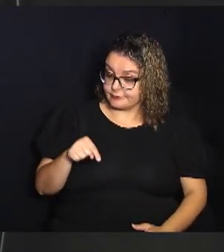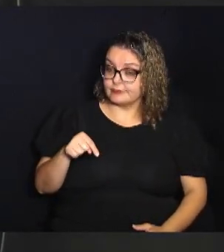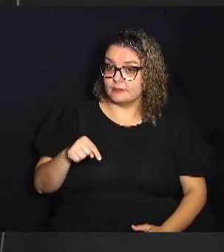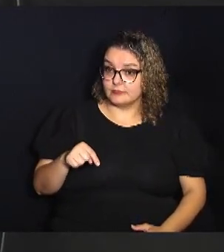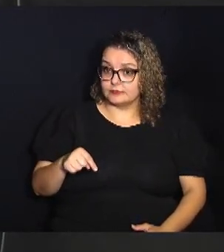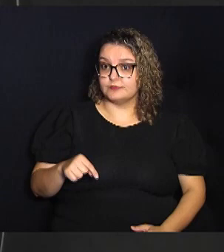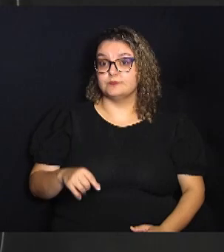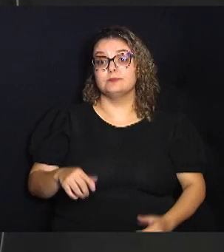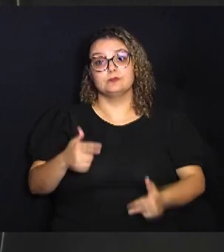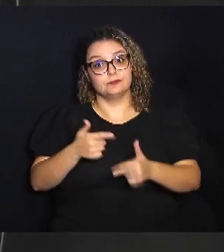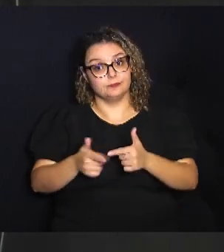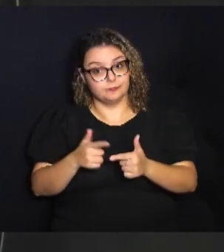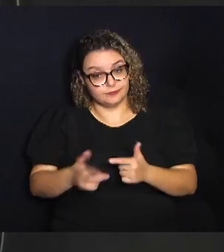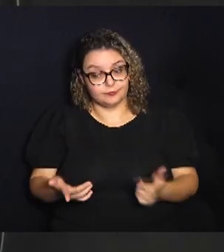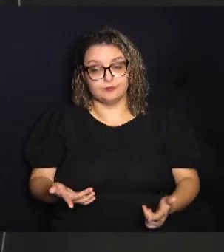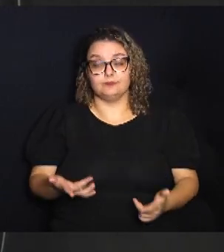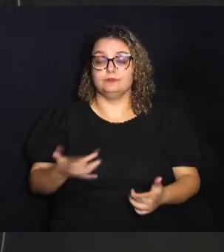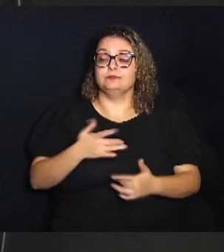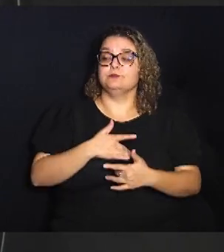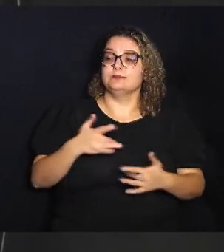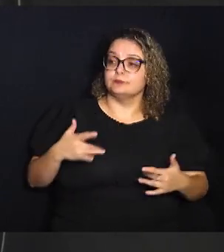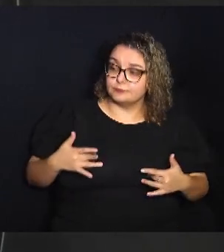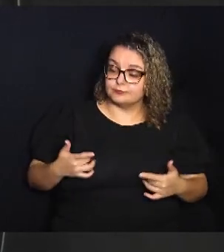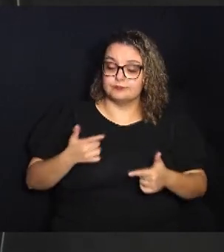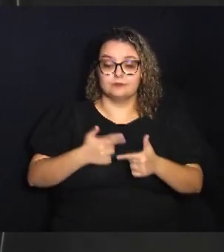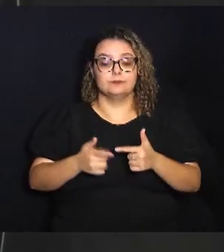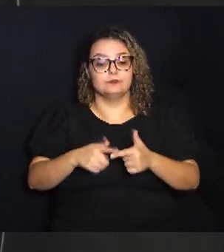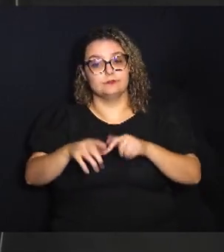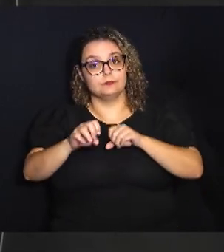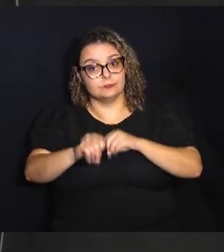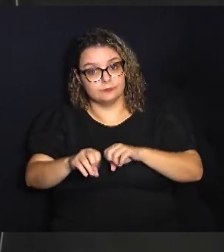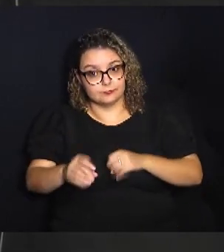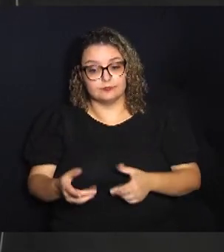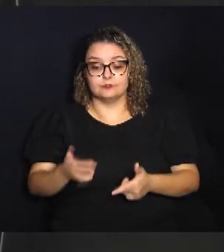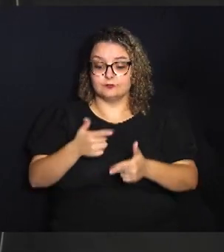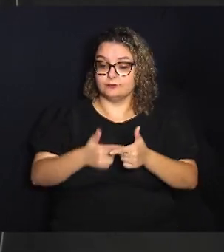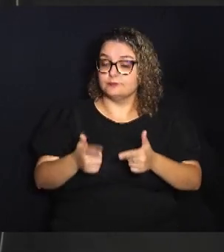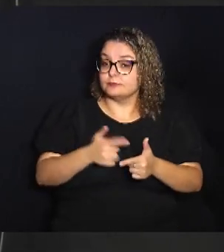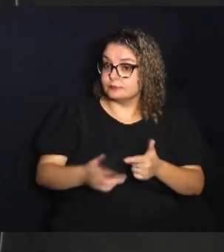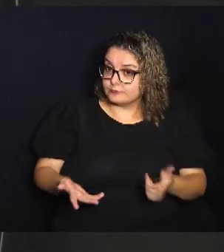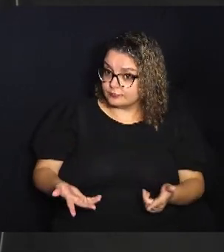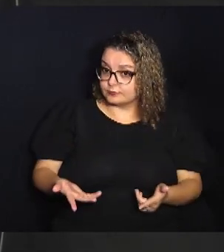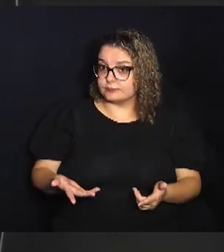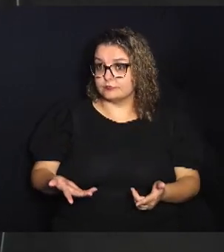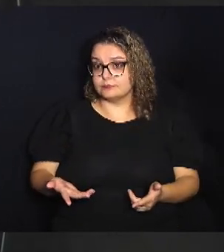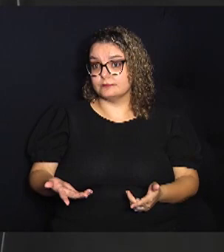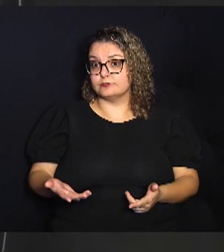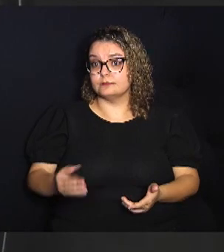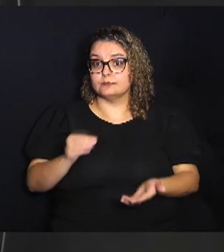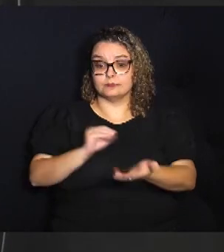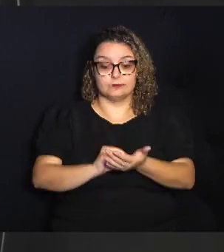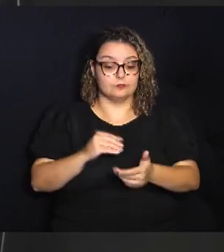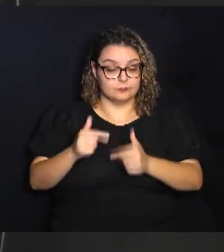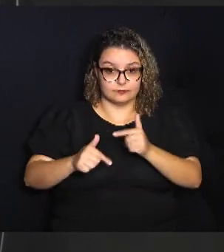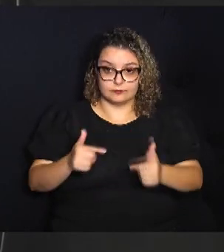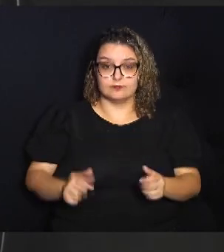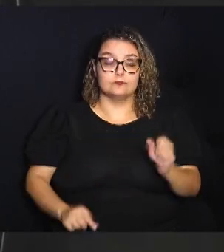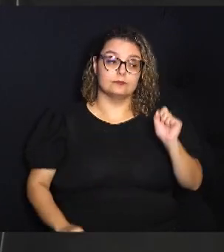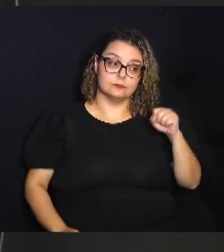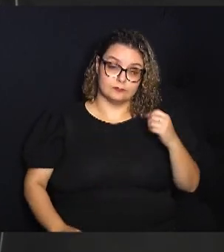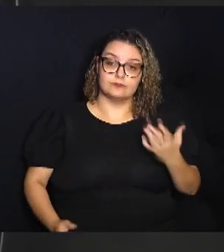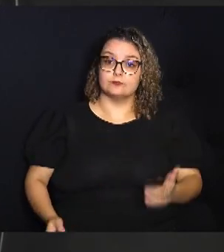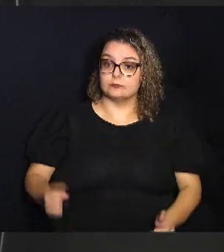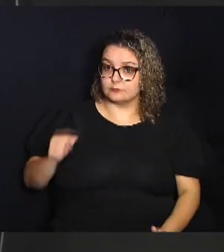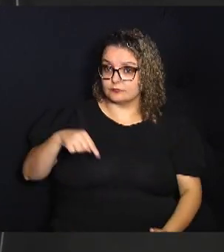da educação, a dor da saúde, a dor da falta a dor do desemprego. Sim. Então, ali a